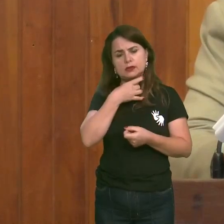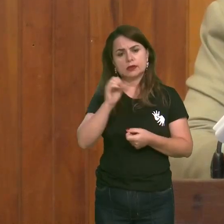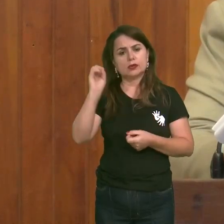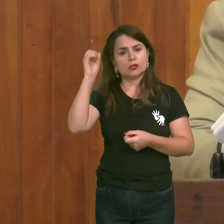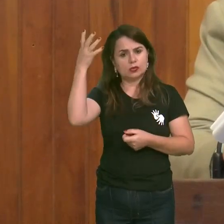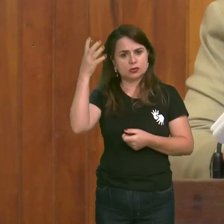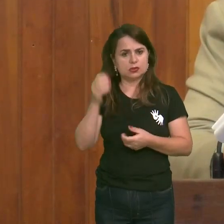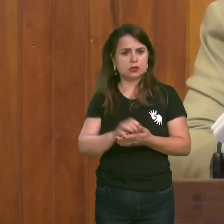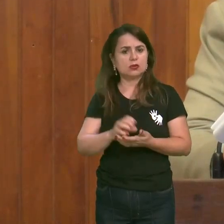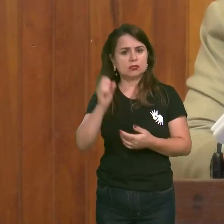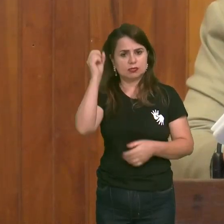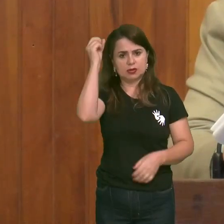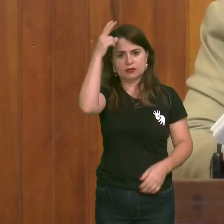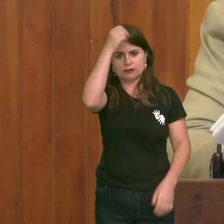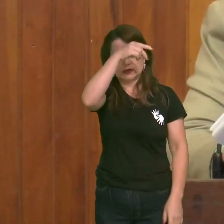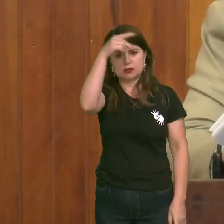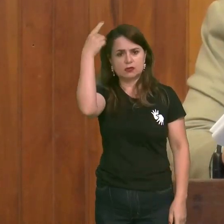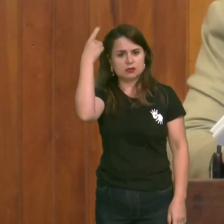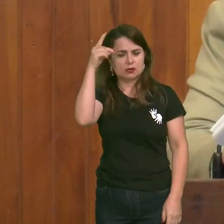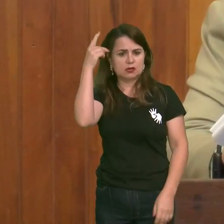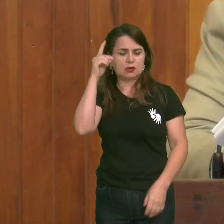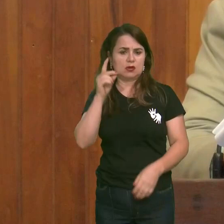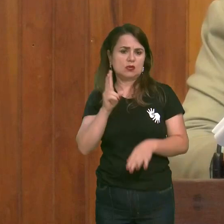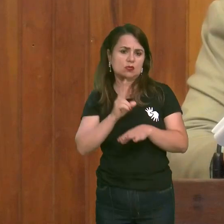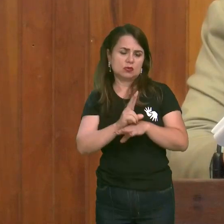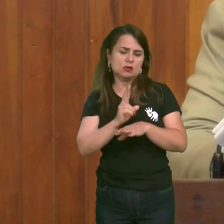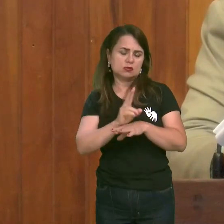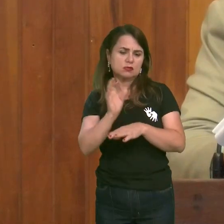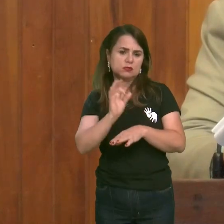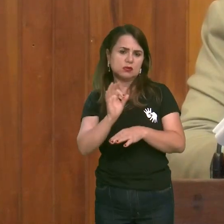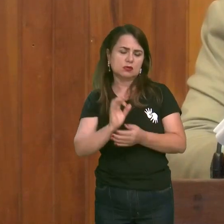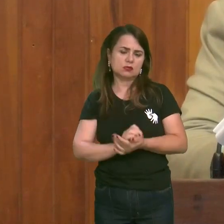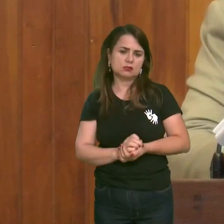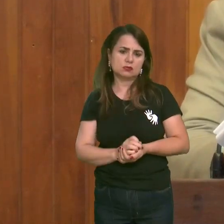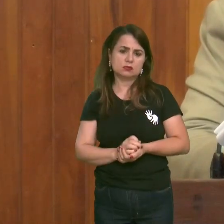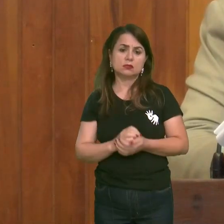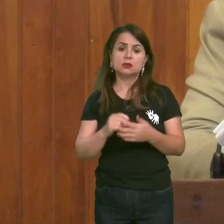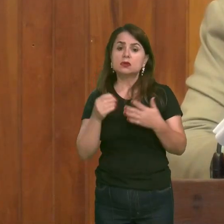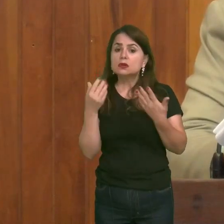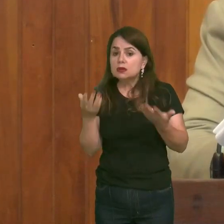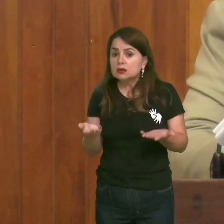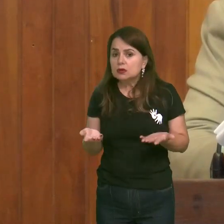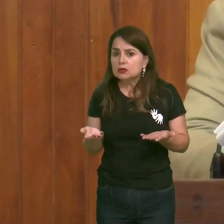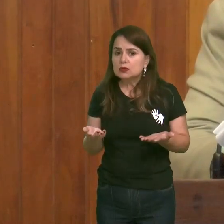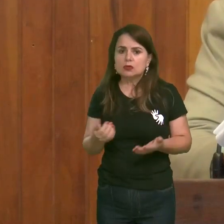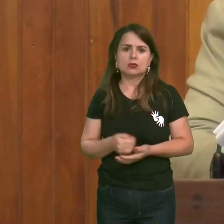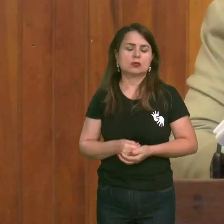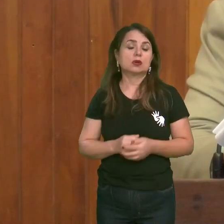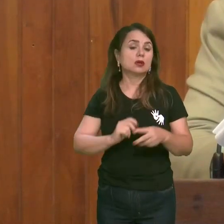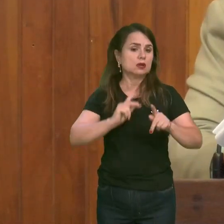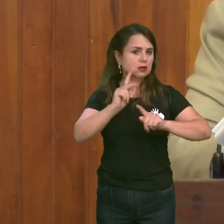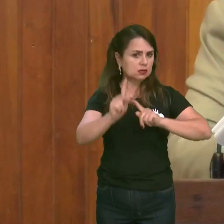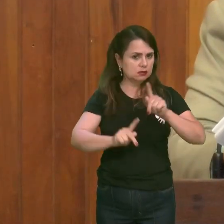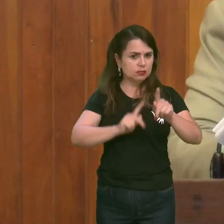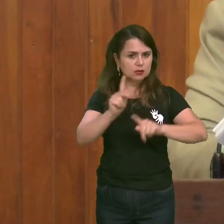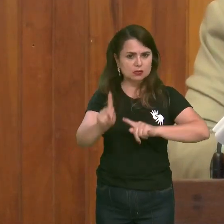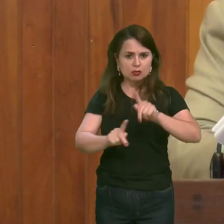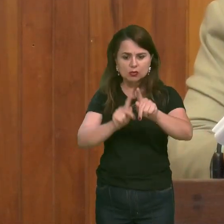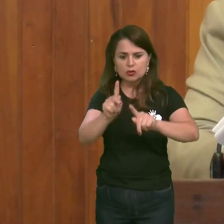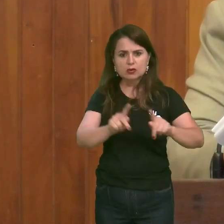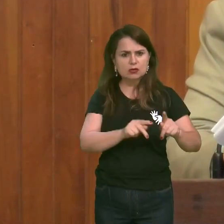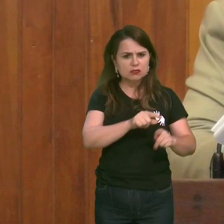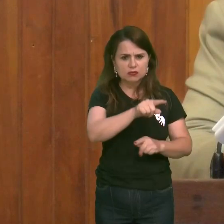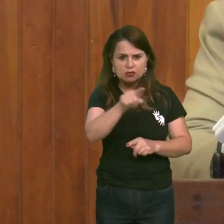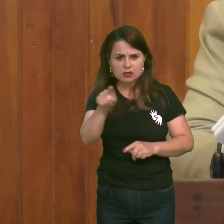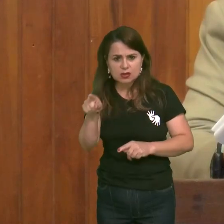gestão do prefeito Daniel e tudo isso a população calada